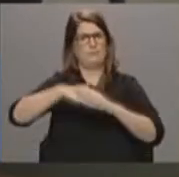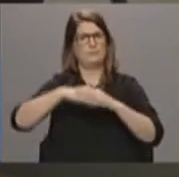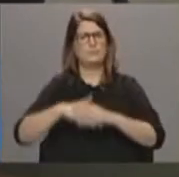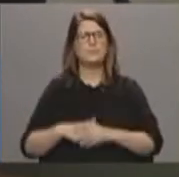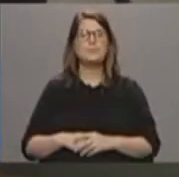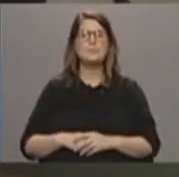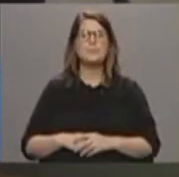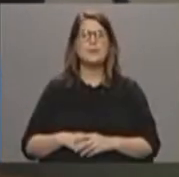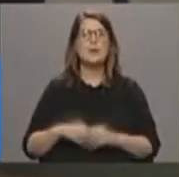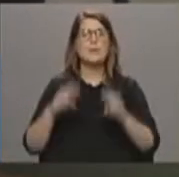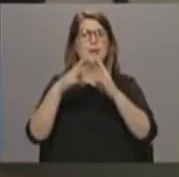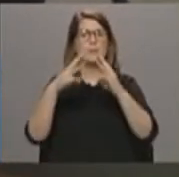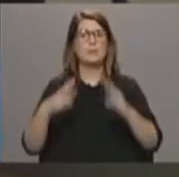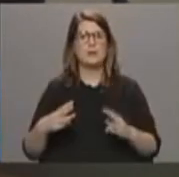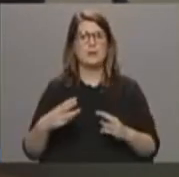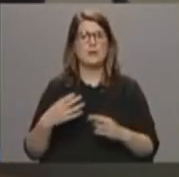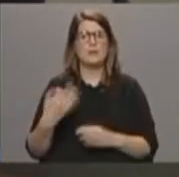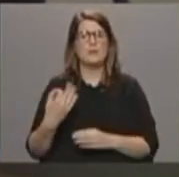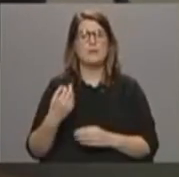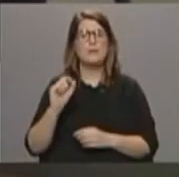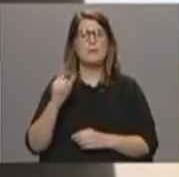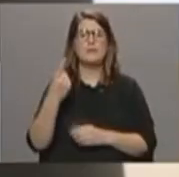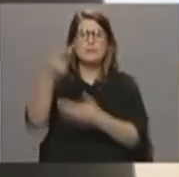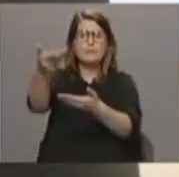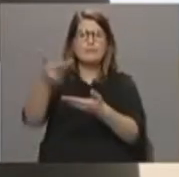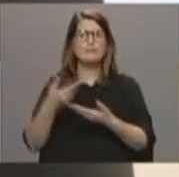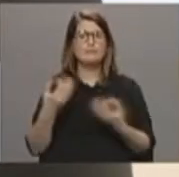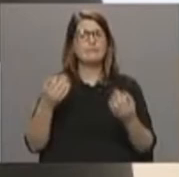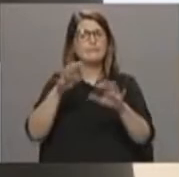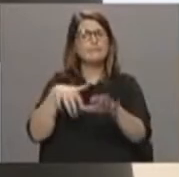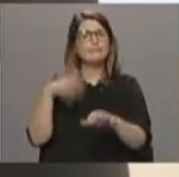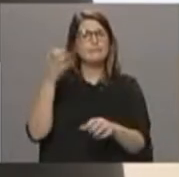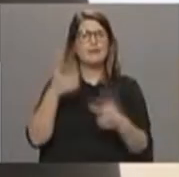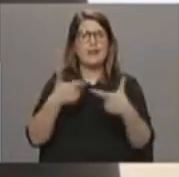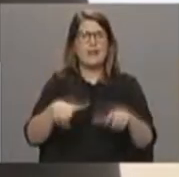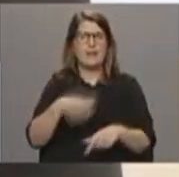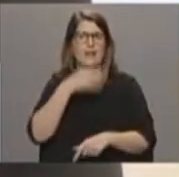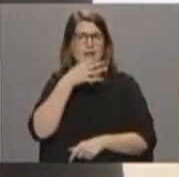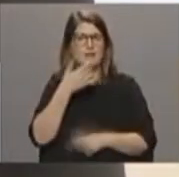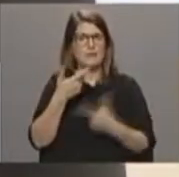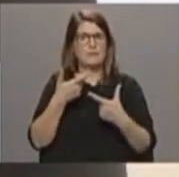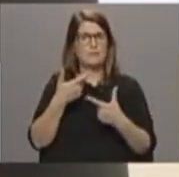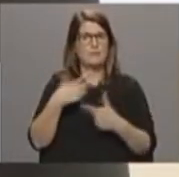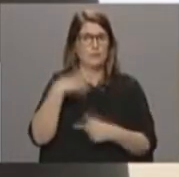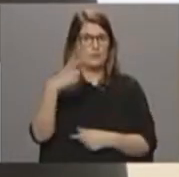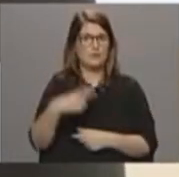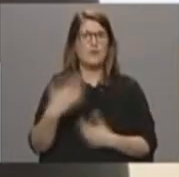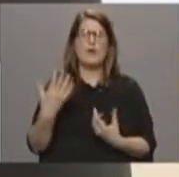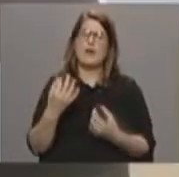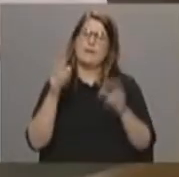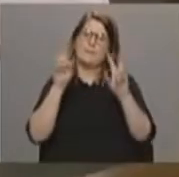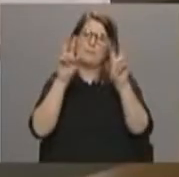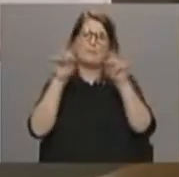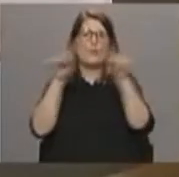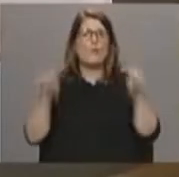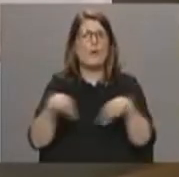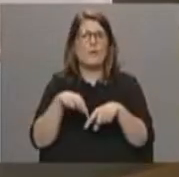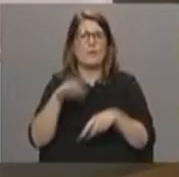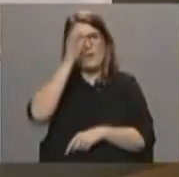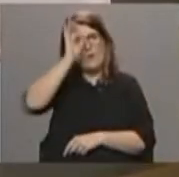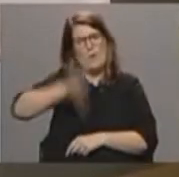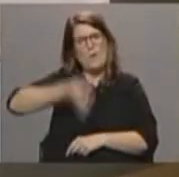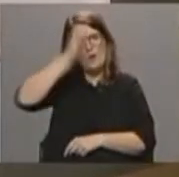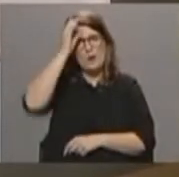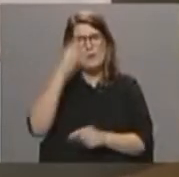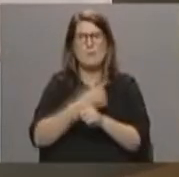A Madalena do Pico recebeu pela primeira vez os Colóquios da Lusofonia e para já entra para o quadro de honra do encontro pelo número de